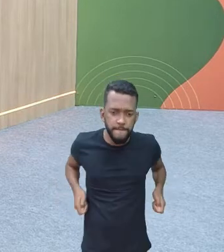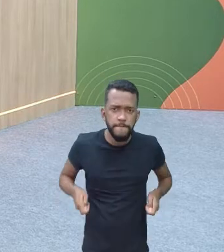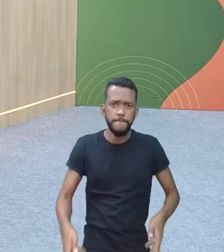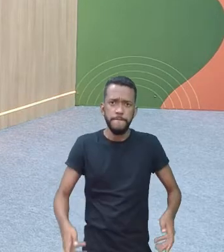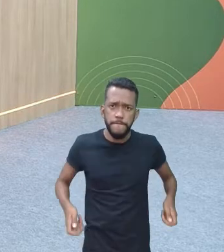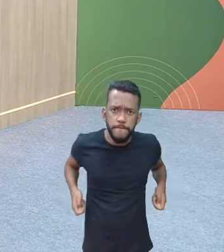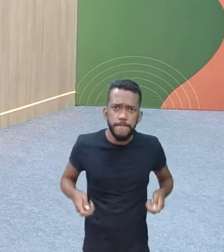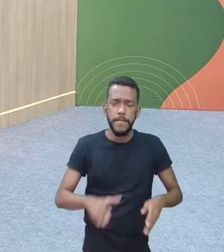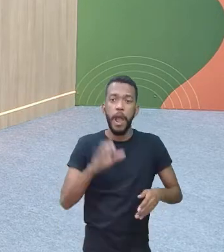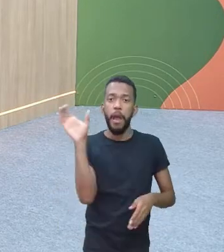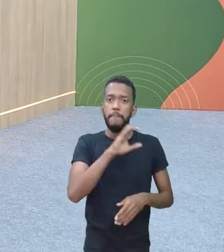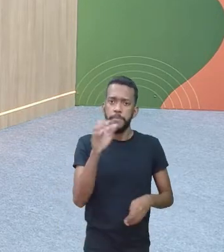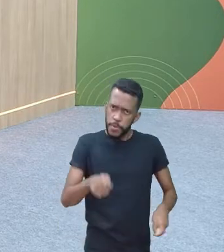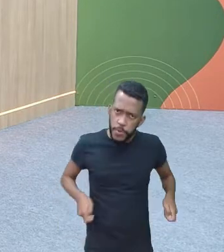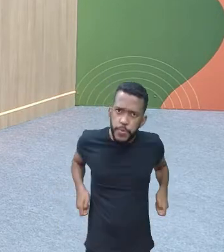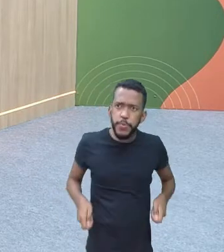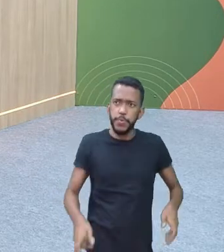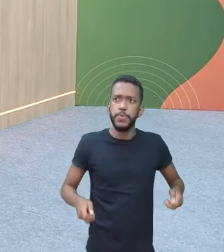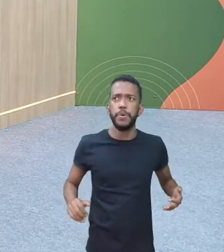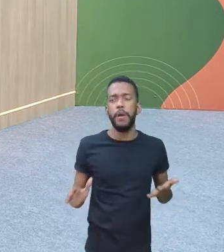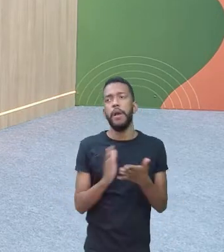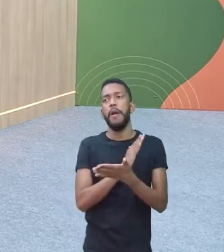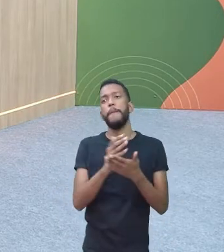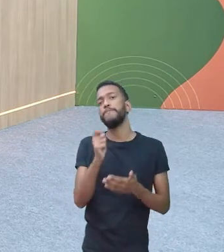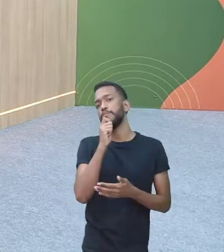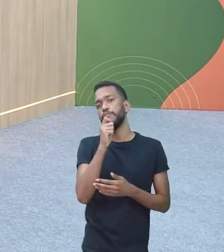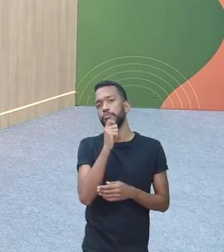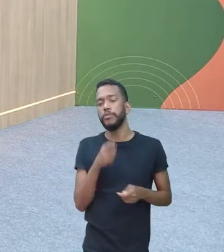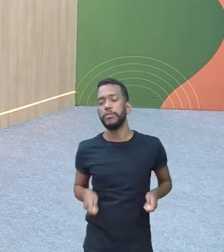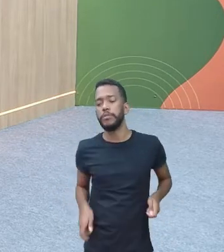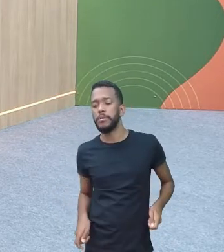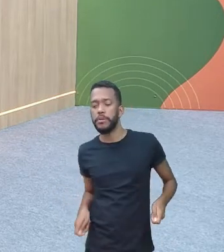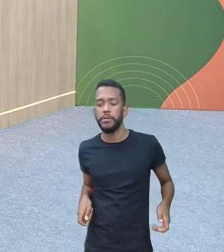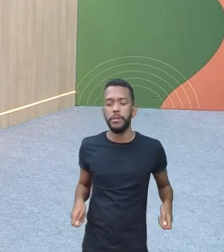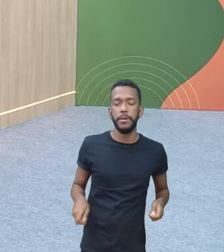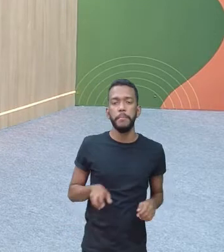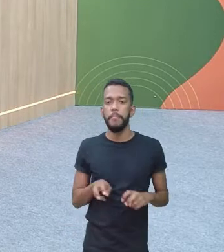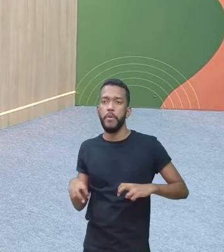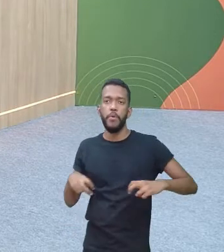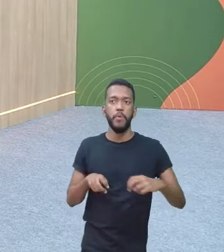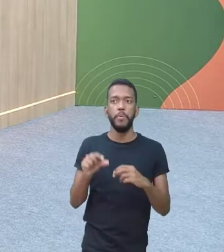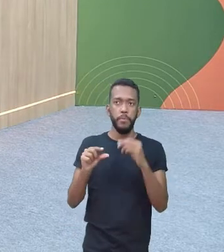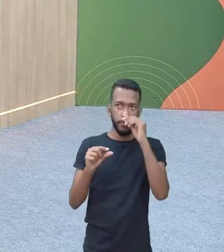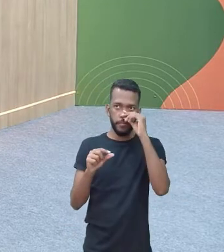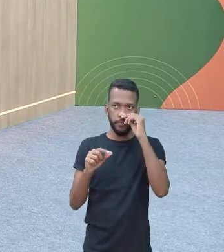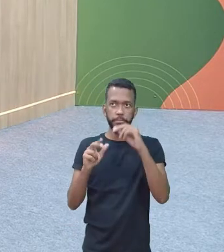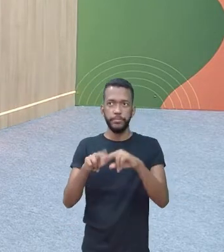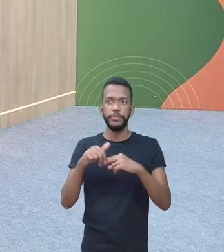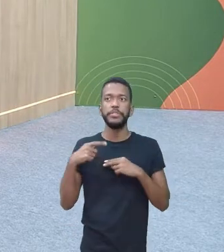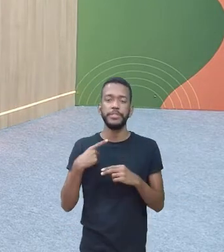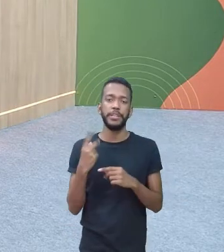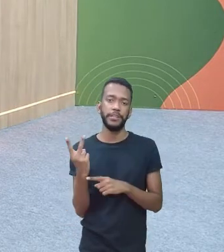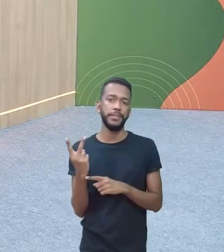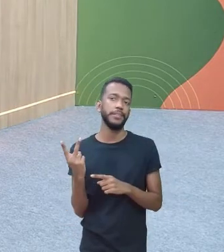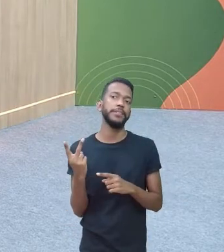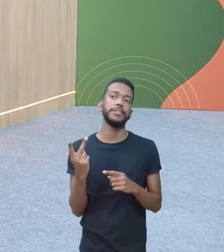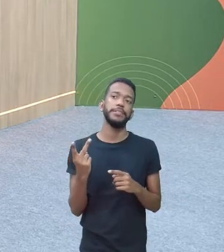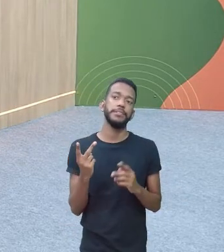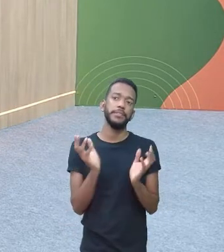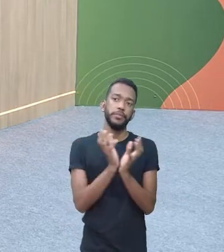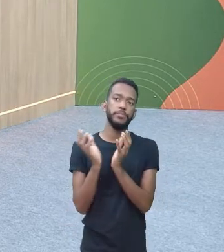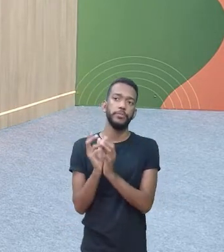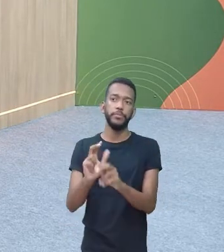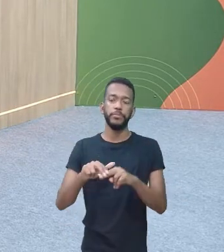com mais rapidez e outros com menos. Então, por isso que existe essa diferença nas classificações, porque